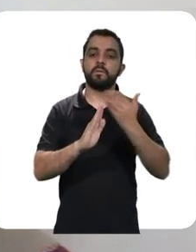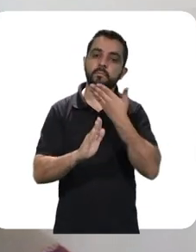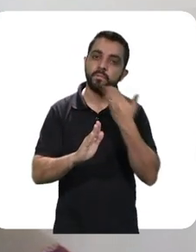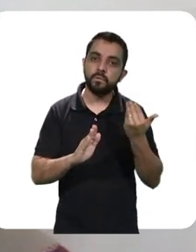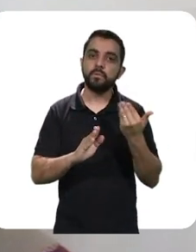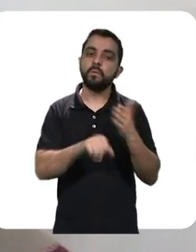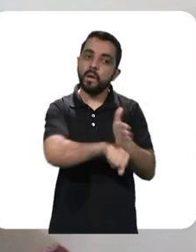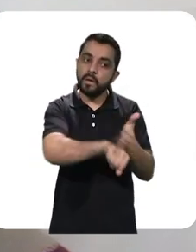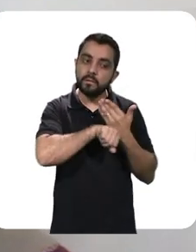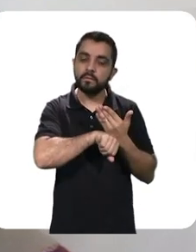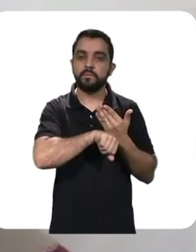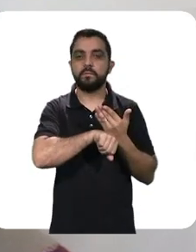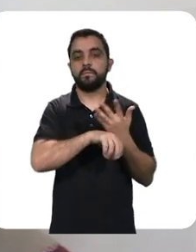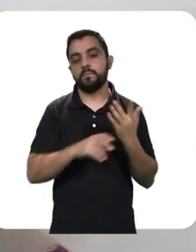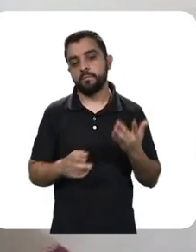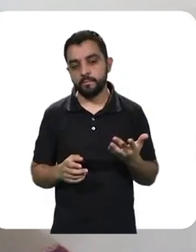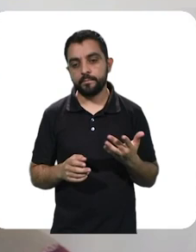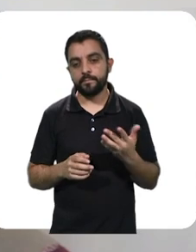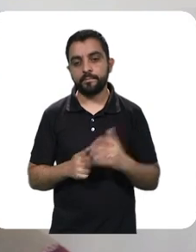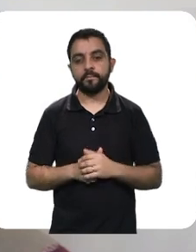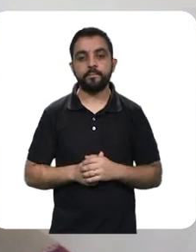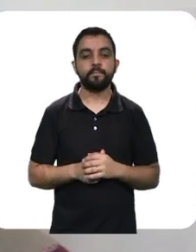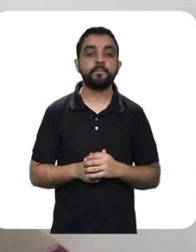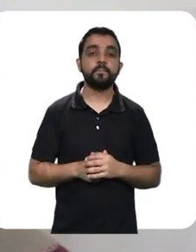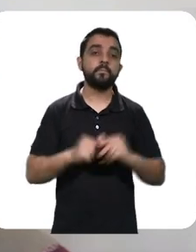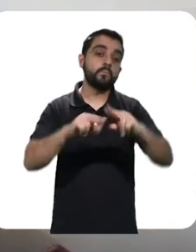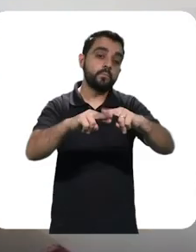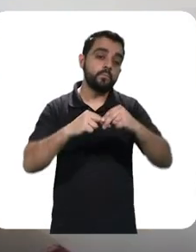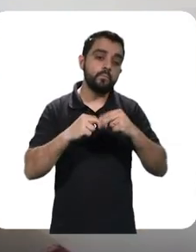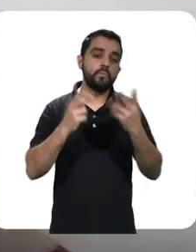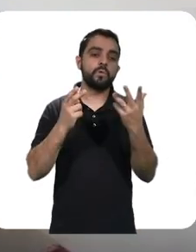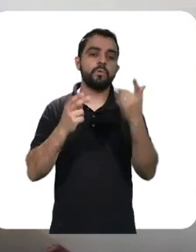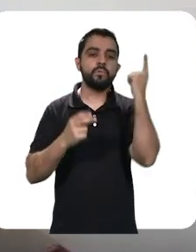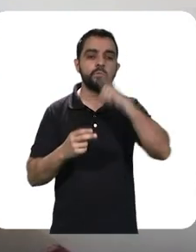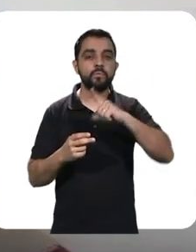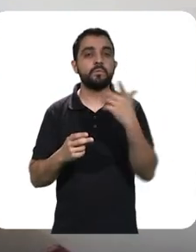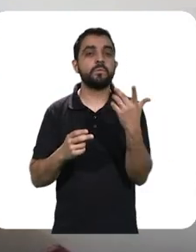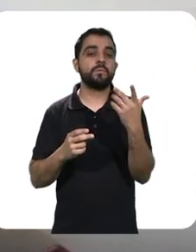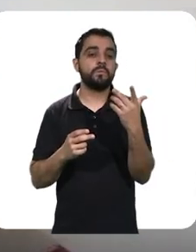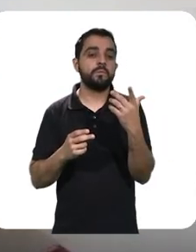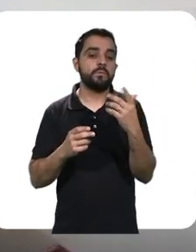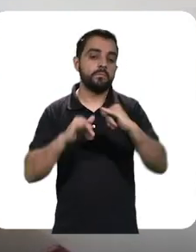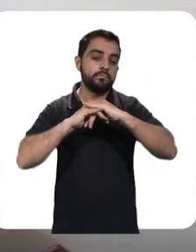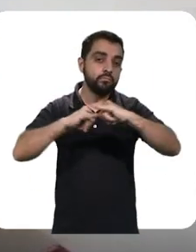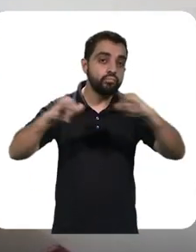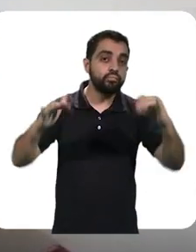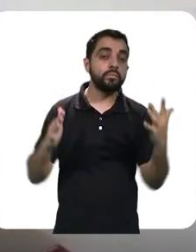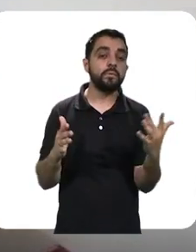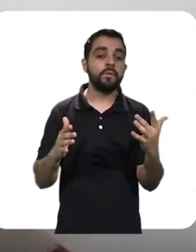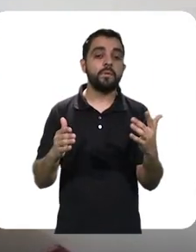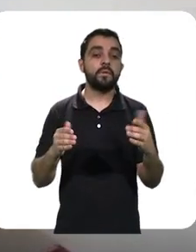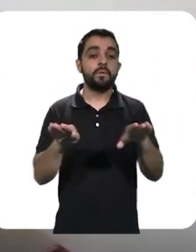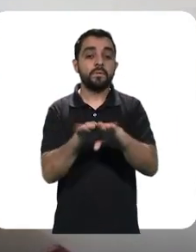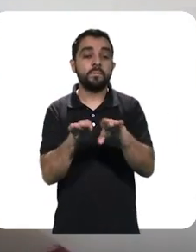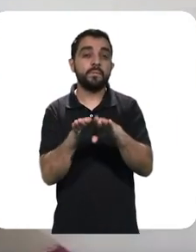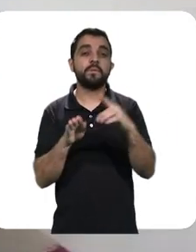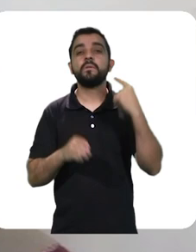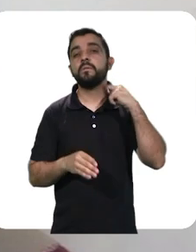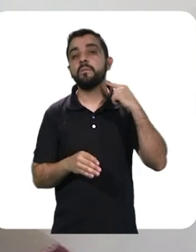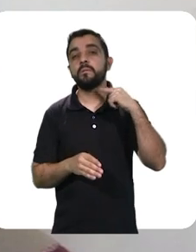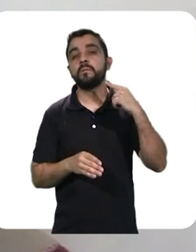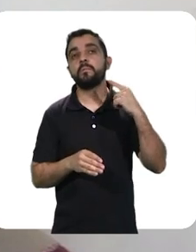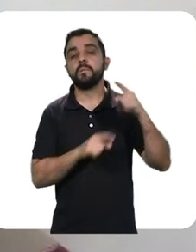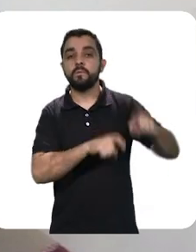precoce, para a gente tentar isolar uma comunidade. Então, e foi um desafio muito grande, mas como aquela região é uma